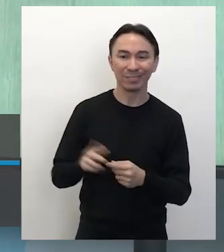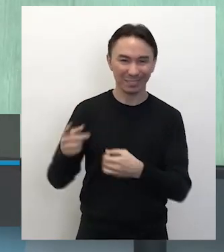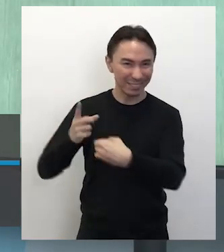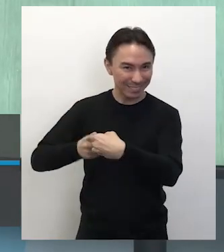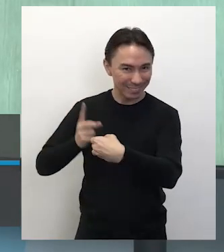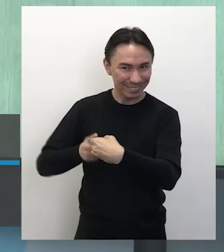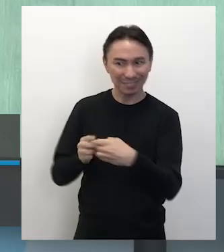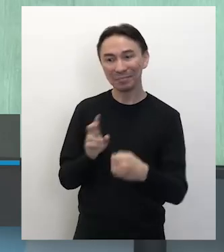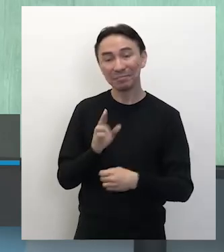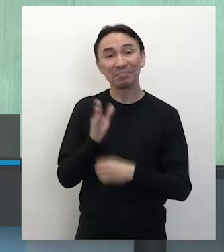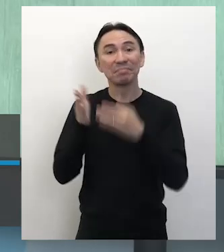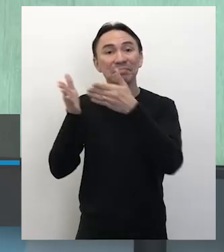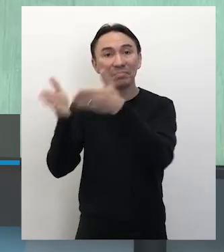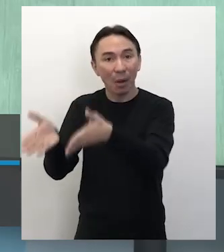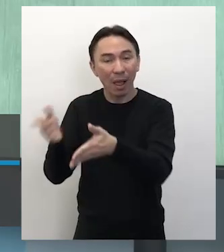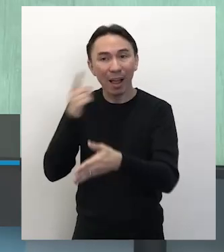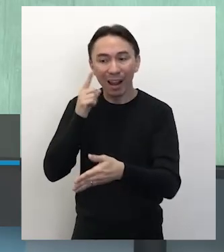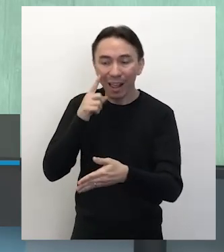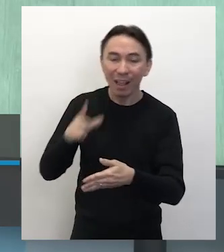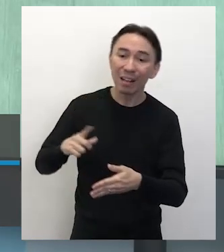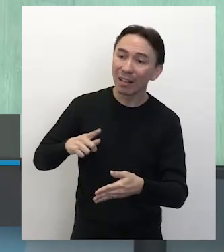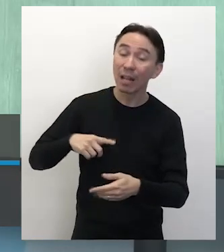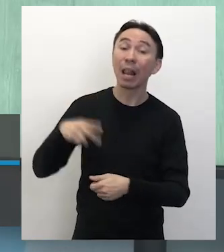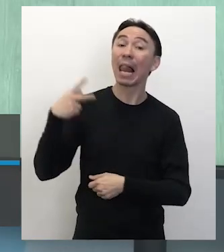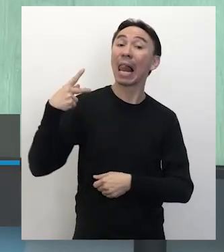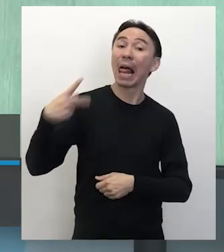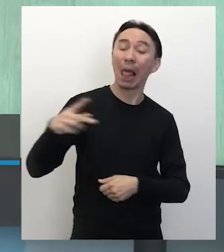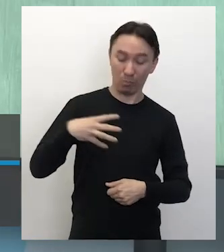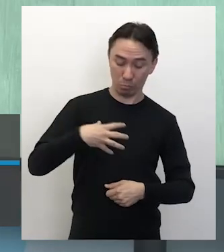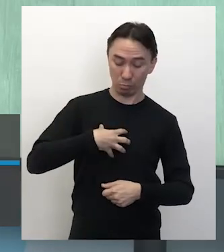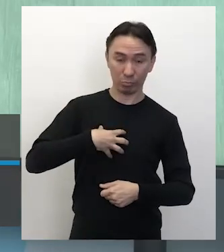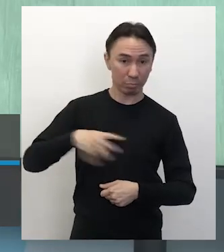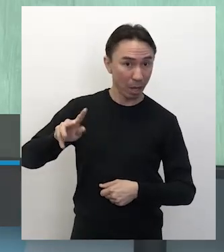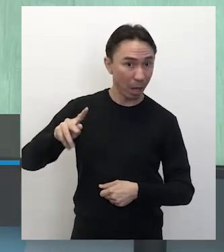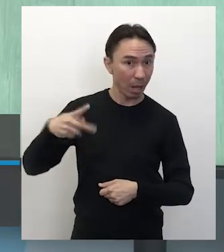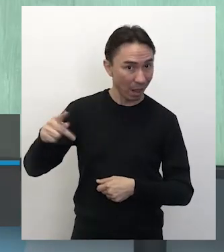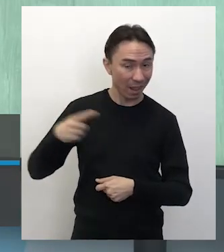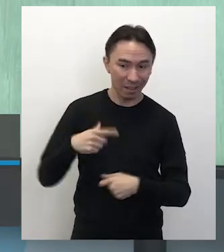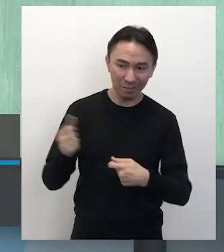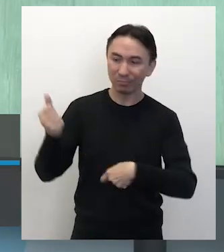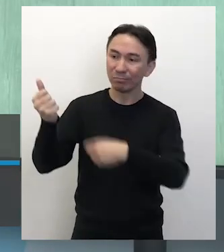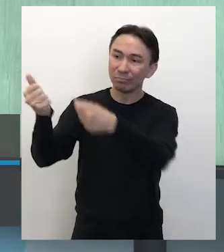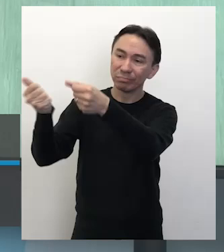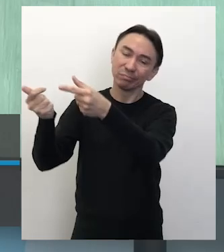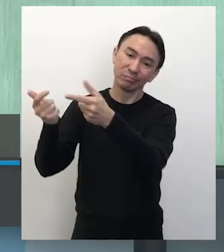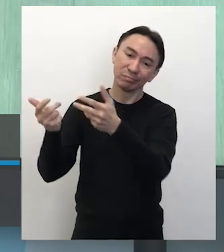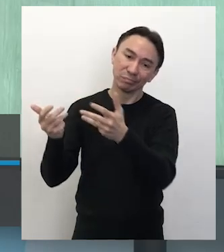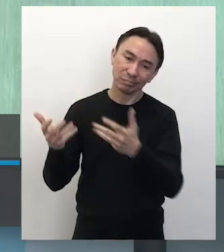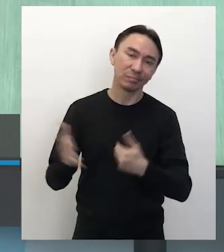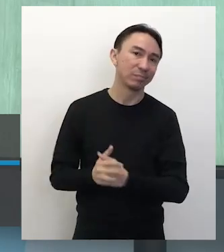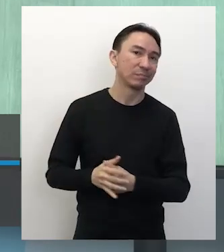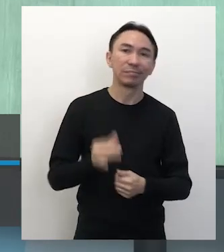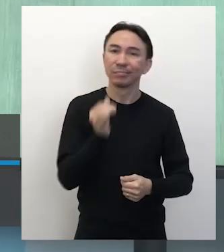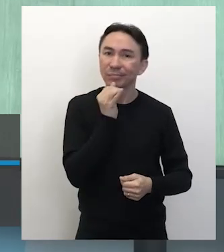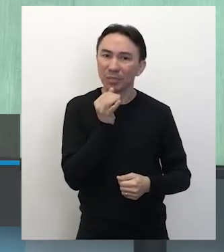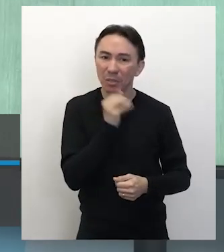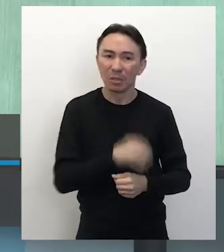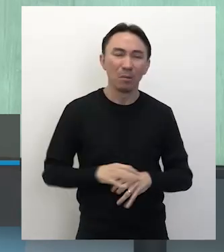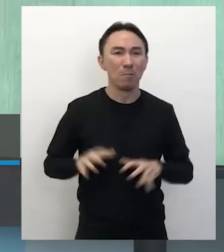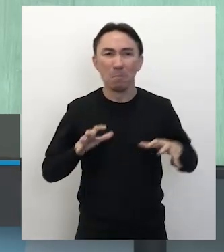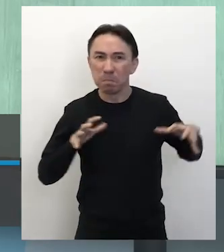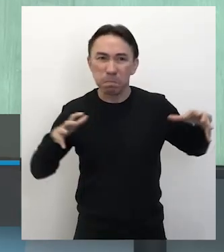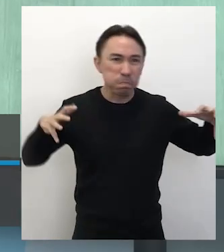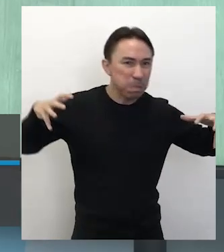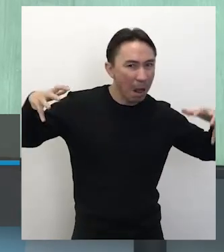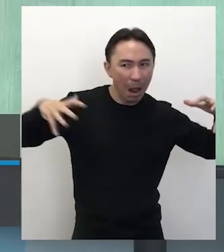daquela região, então eles vão contar com as características daquela região, né? Vamos lá, com monstros fantásticos daquela